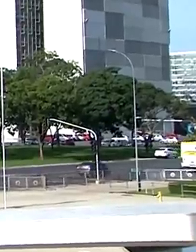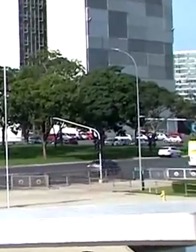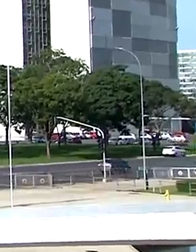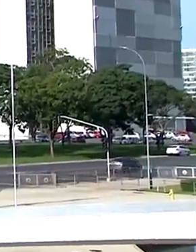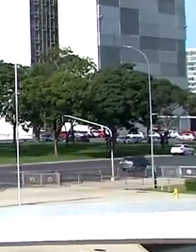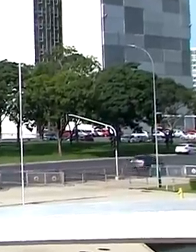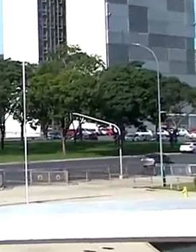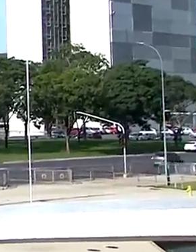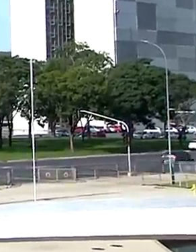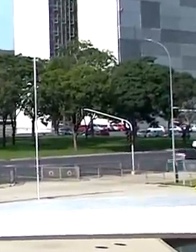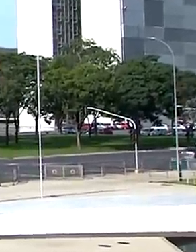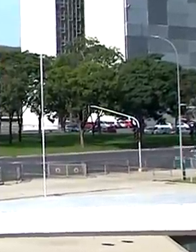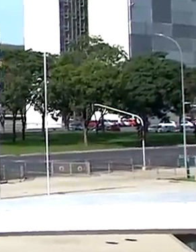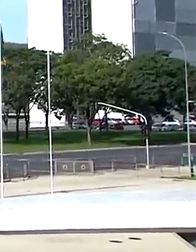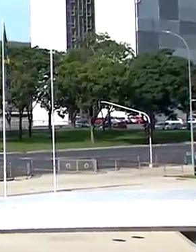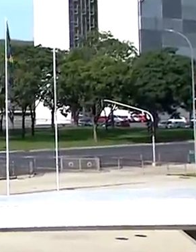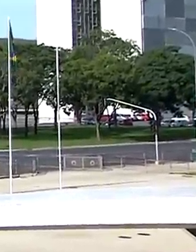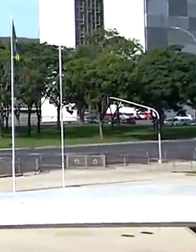Tchau.